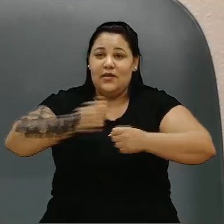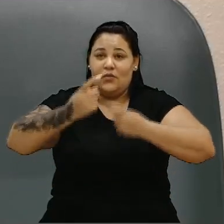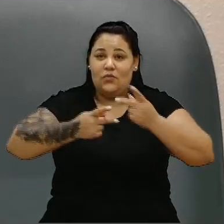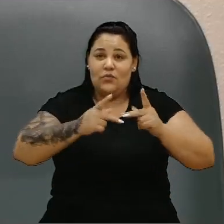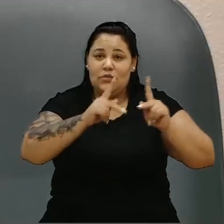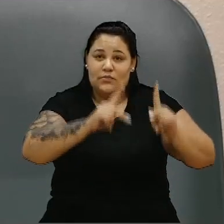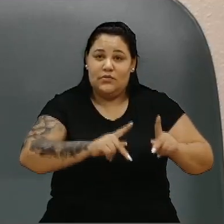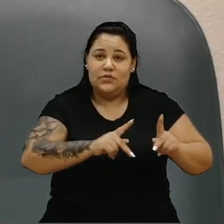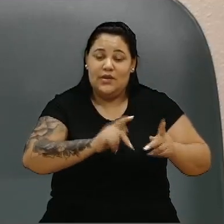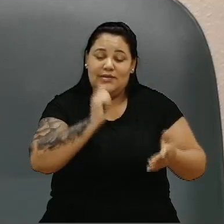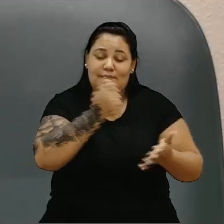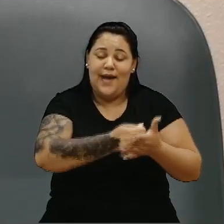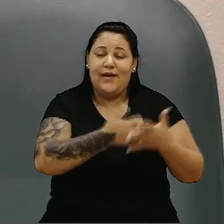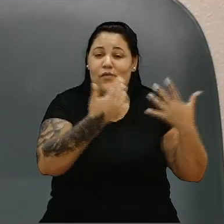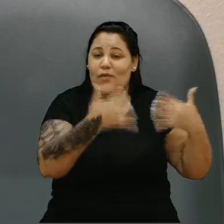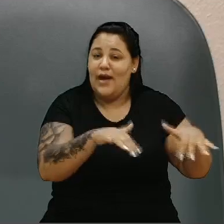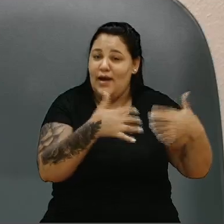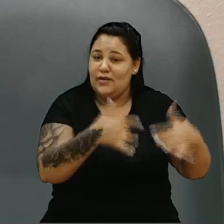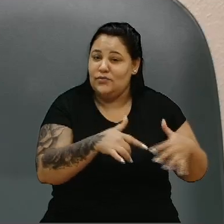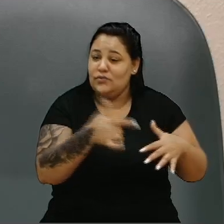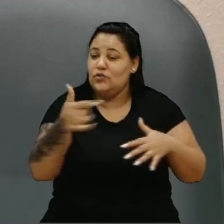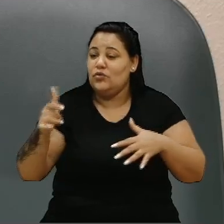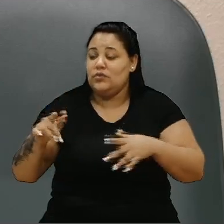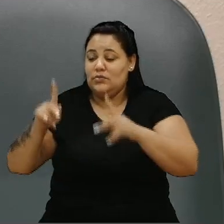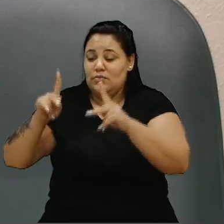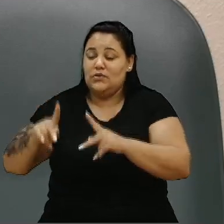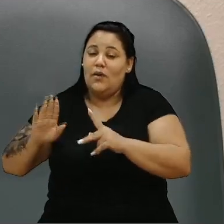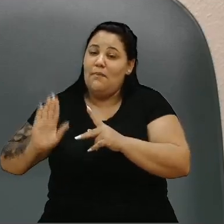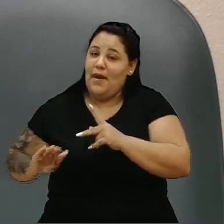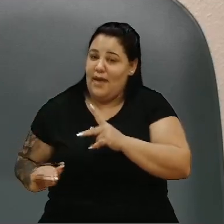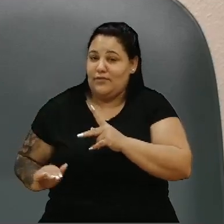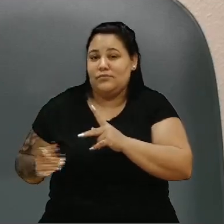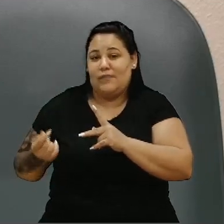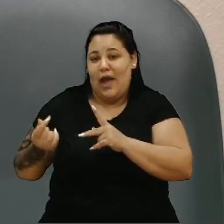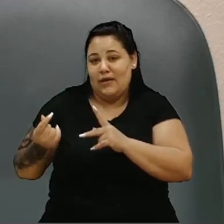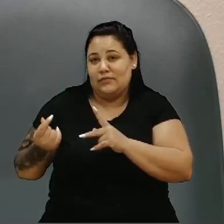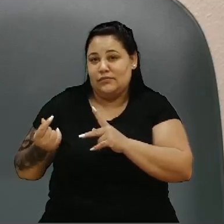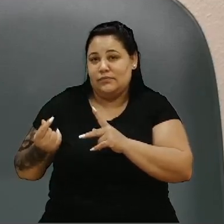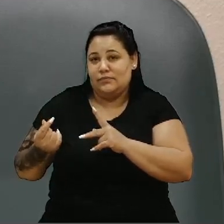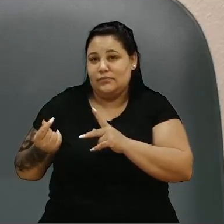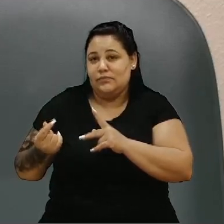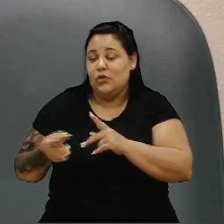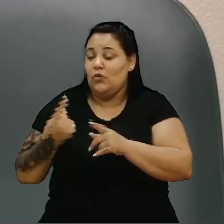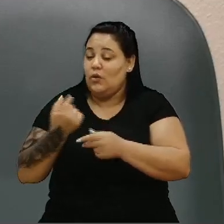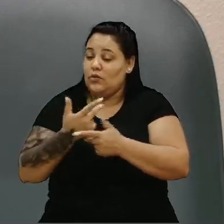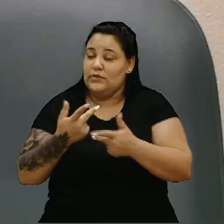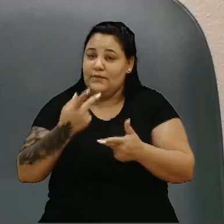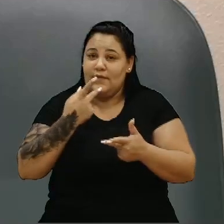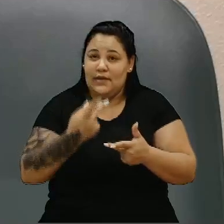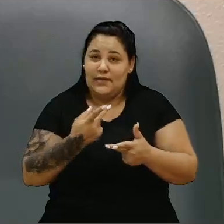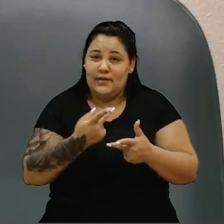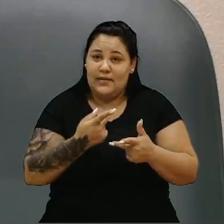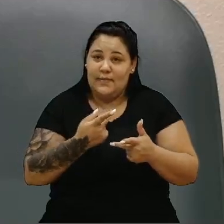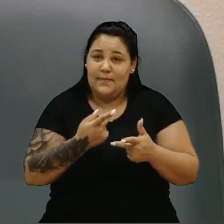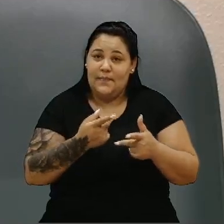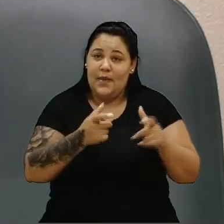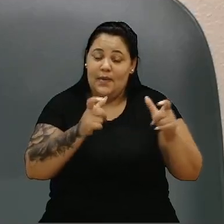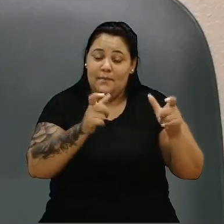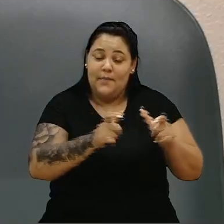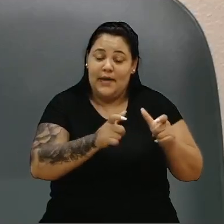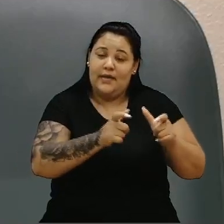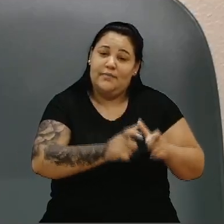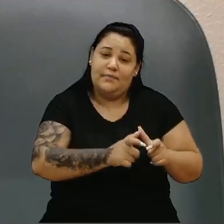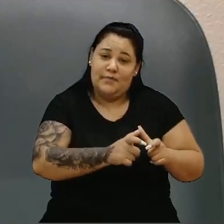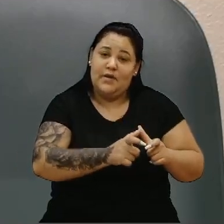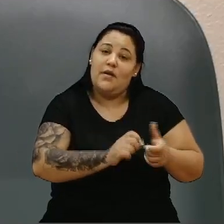almoço mais caro e outras mais barato. Então, uma coisa é falar de pequenas e médias empresas, outra coisa é falar das grandes empresas. Então,